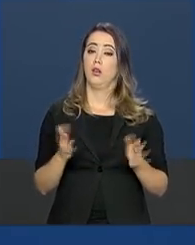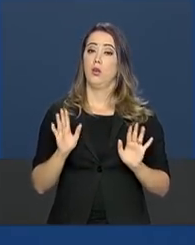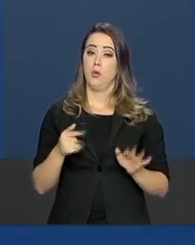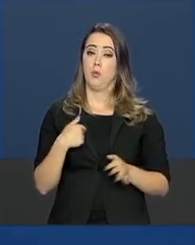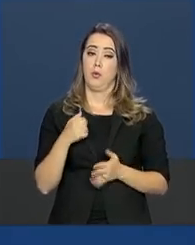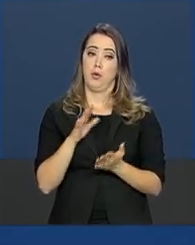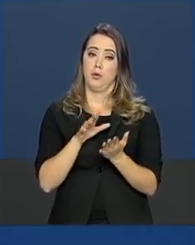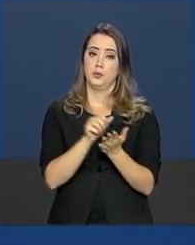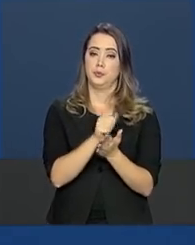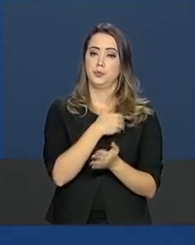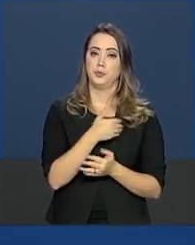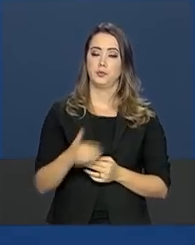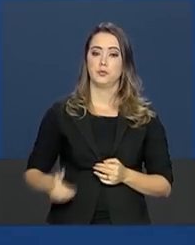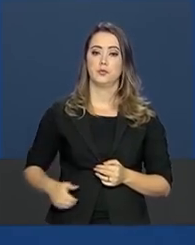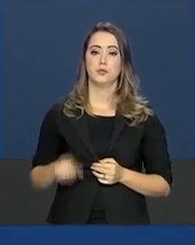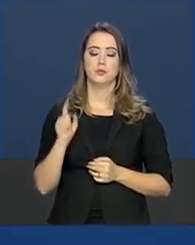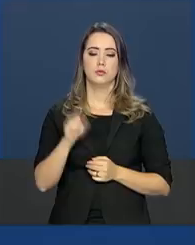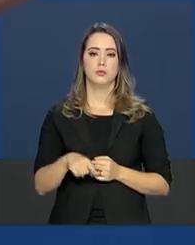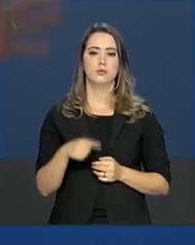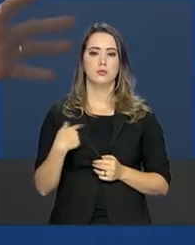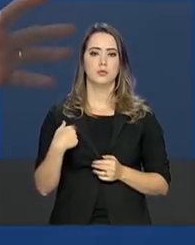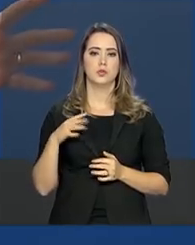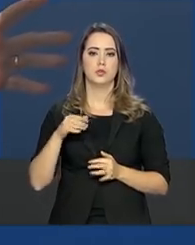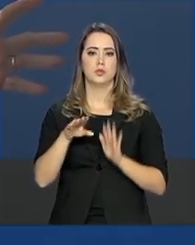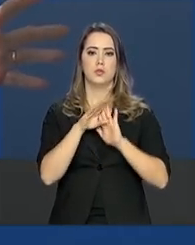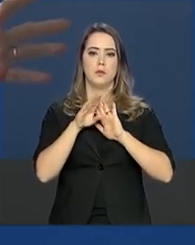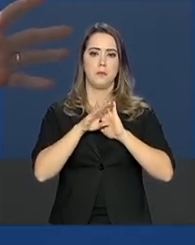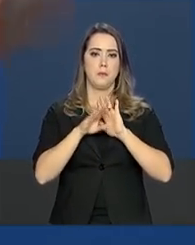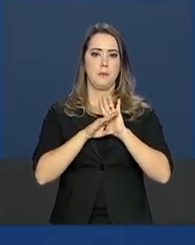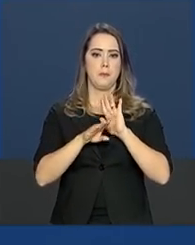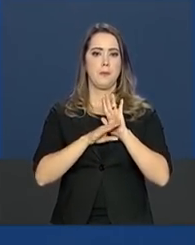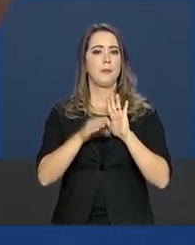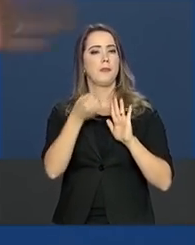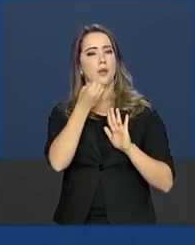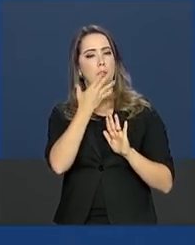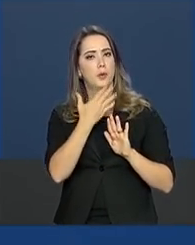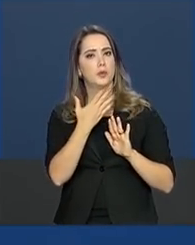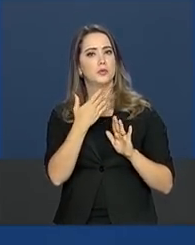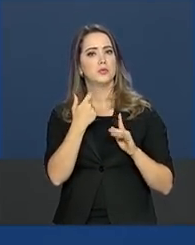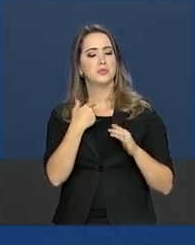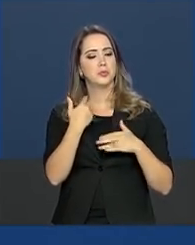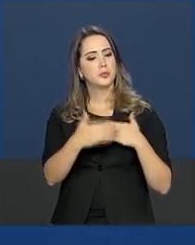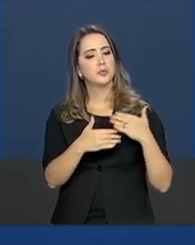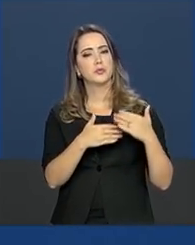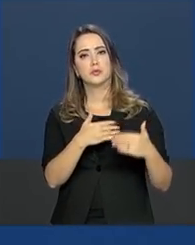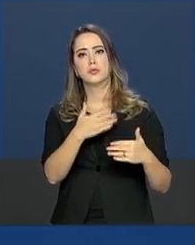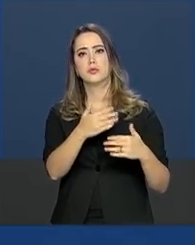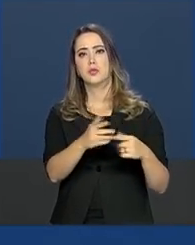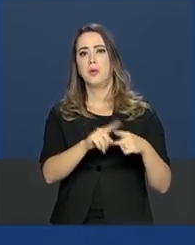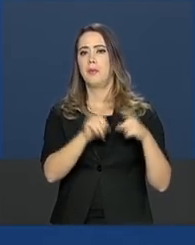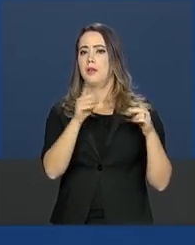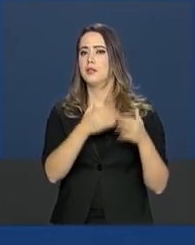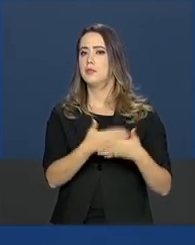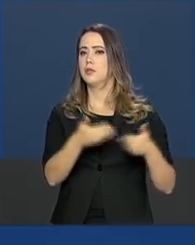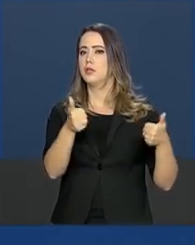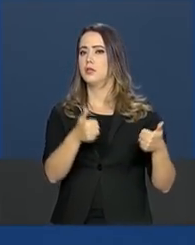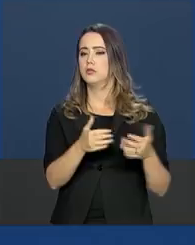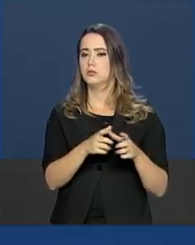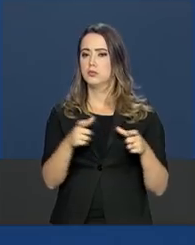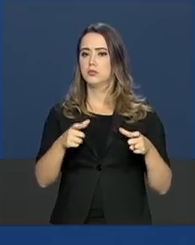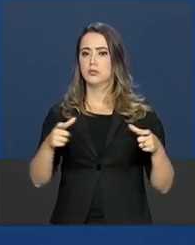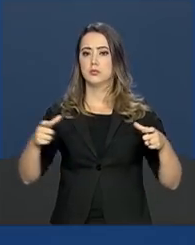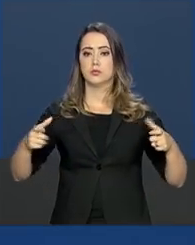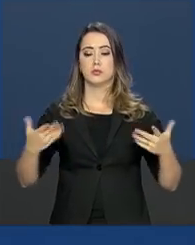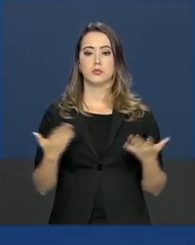minhas palavras, ao assumirmos o governo, apanhamos programas que eram úteis, demos sequência, mas melhoramos,